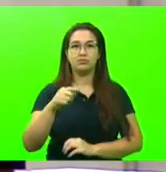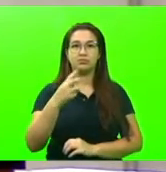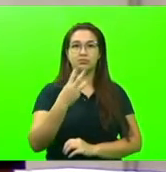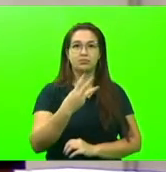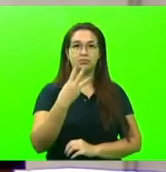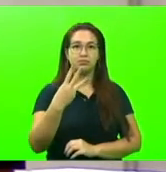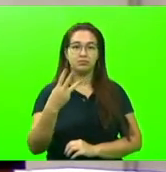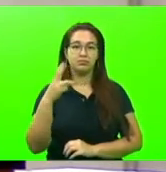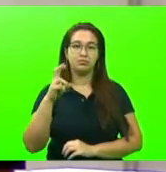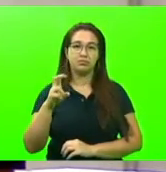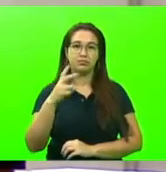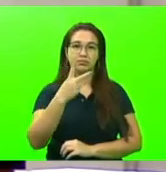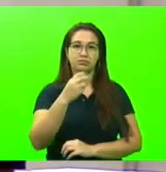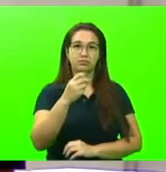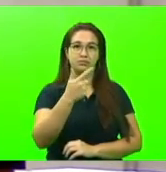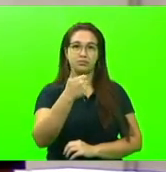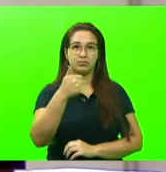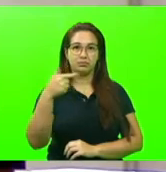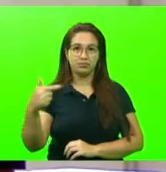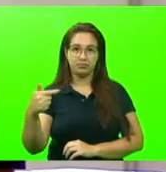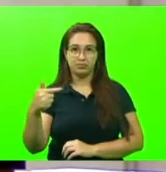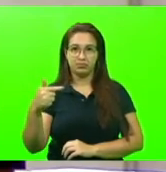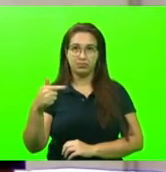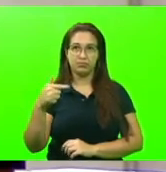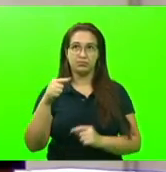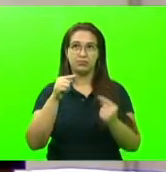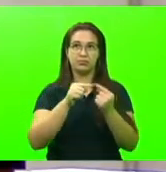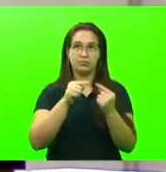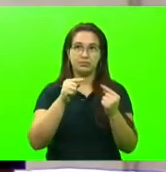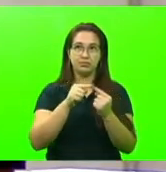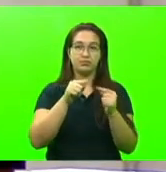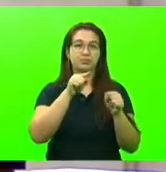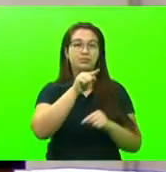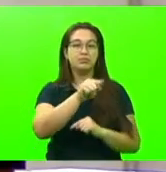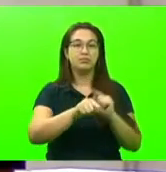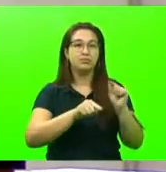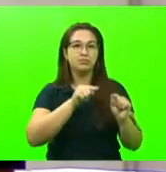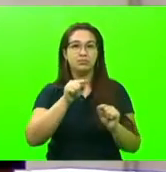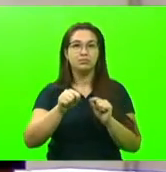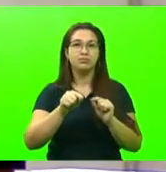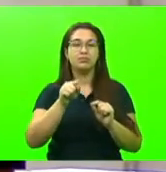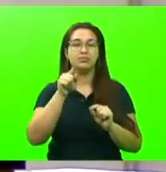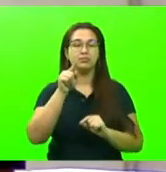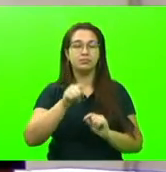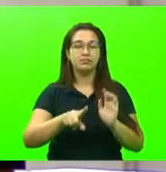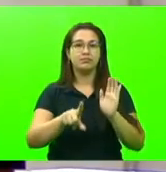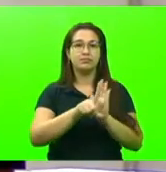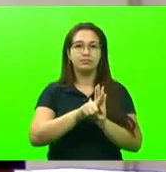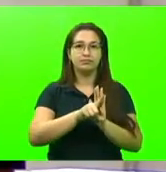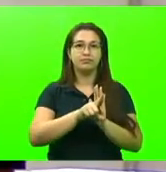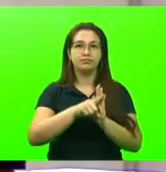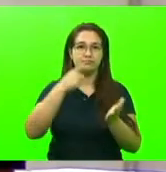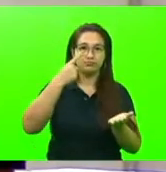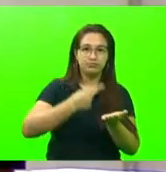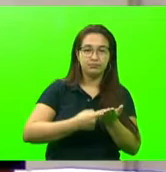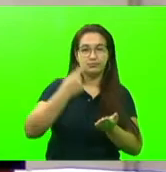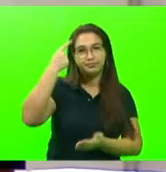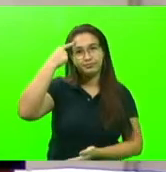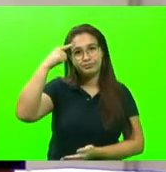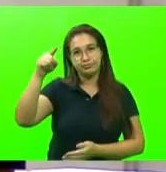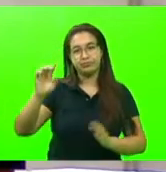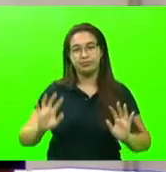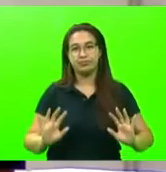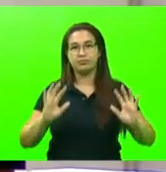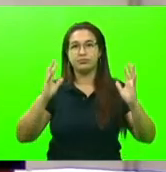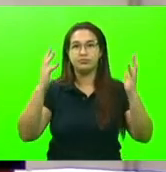de 2017, que consolida as leis que dispõem sobre a instituição de datas e festividades